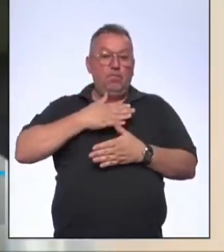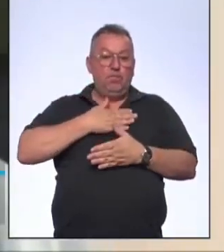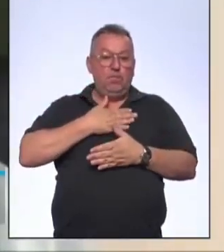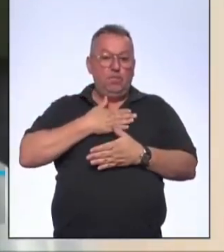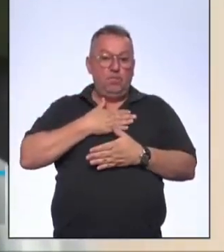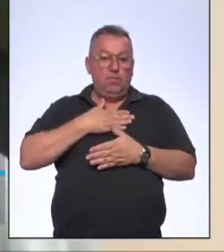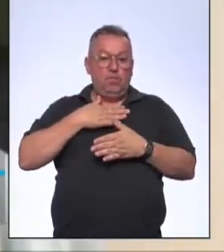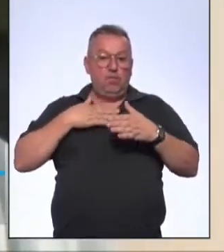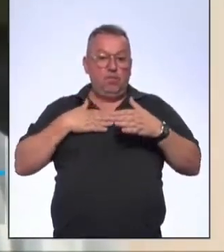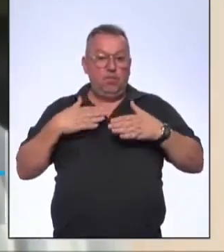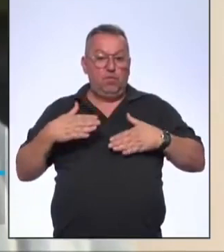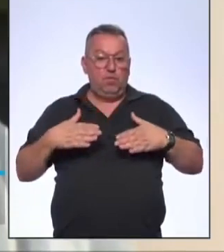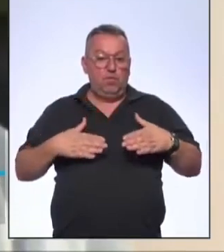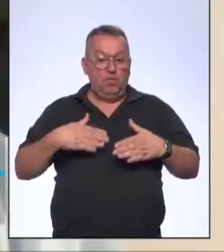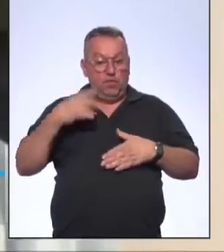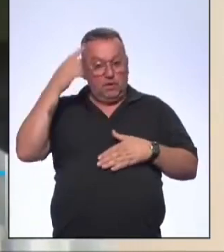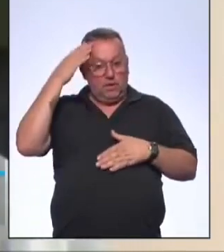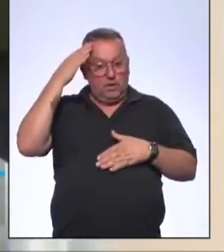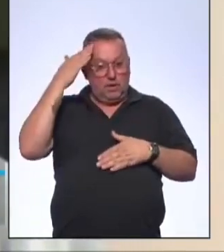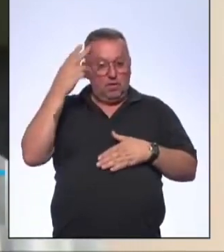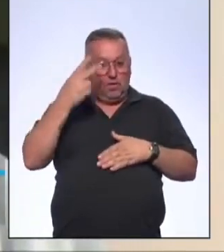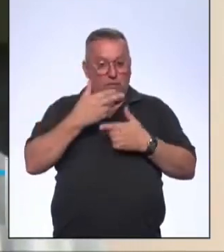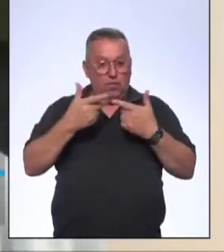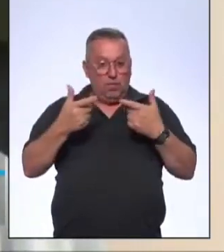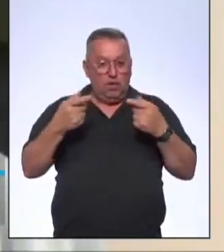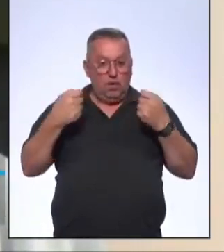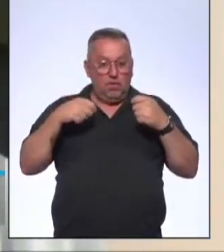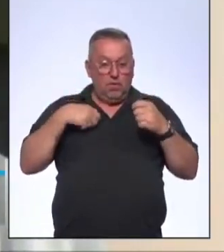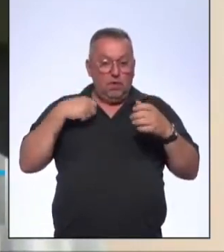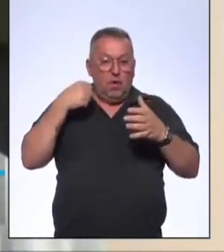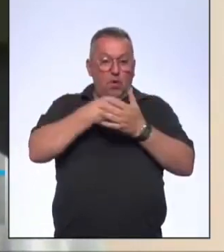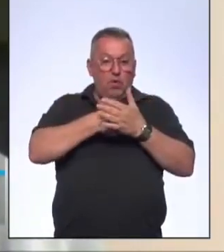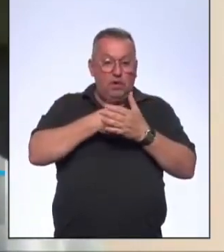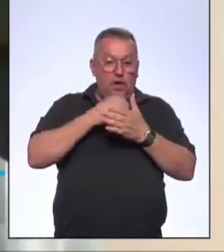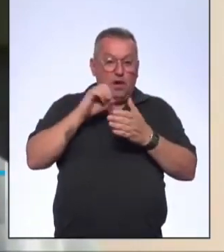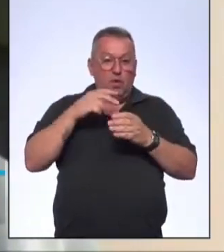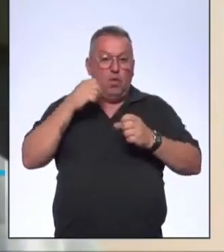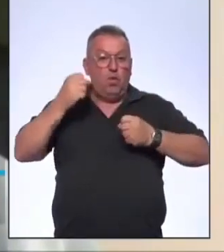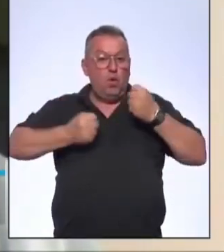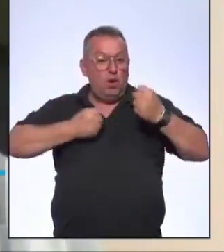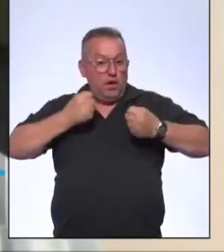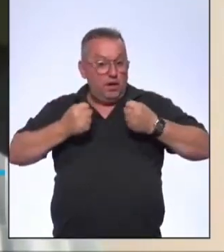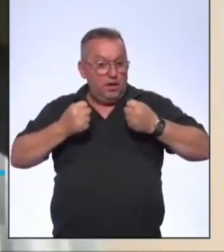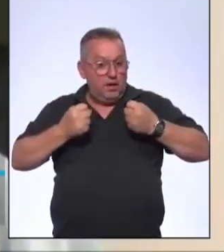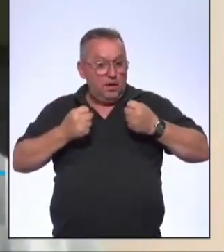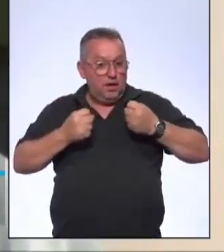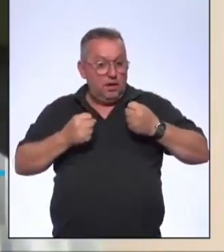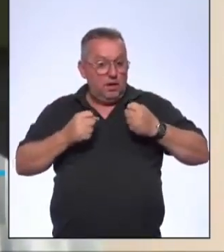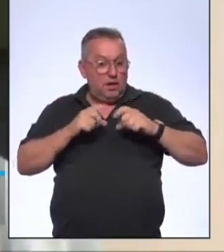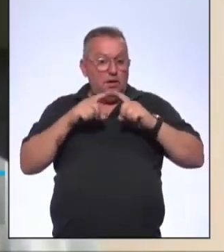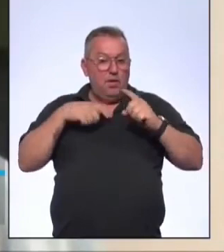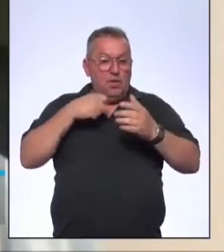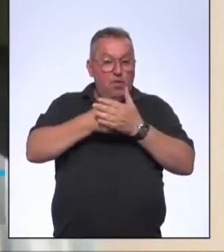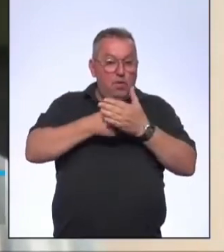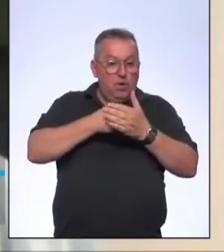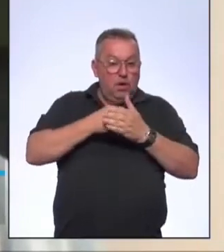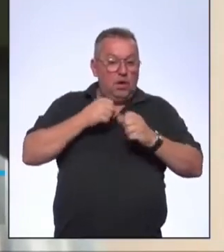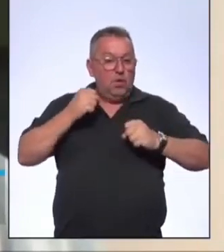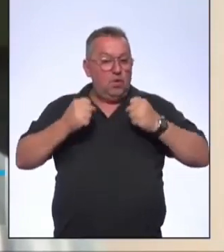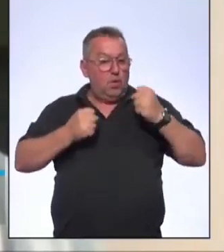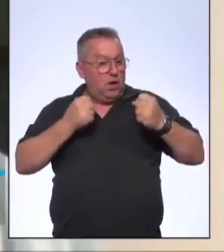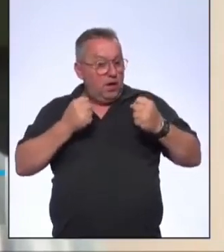o meu corpo entende duas coisas. Eu vou precisar ou lutar ou correr. Então, para eu lutar ou eu para